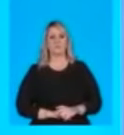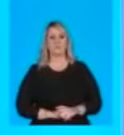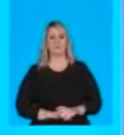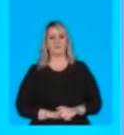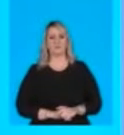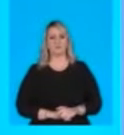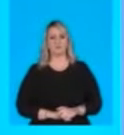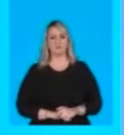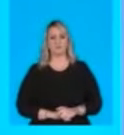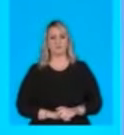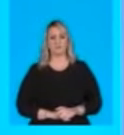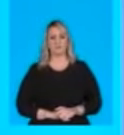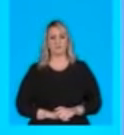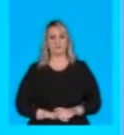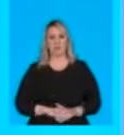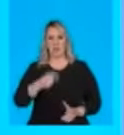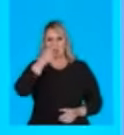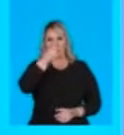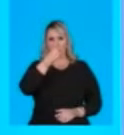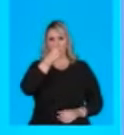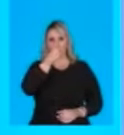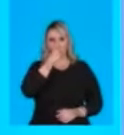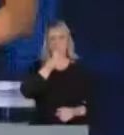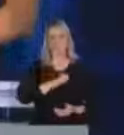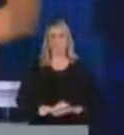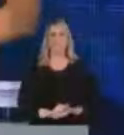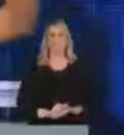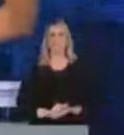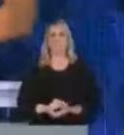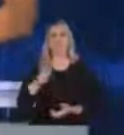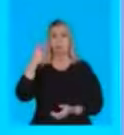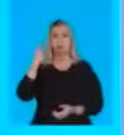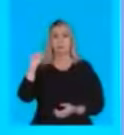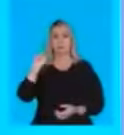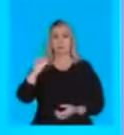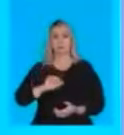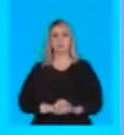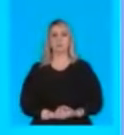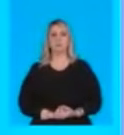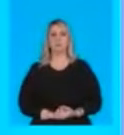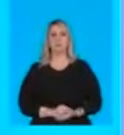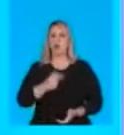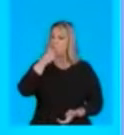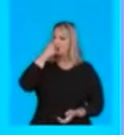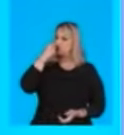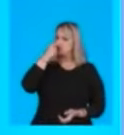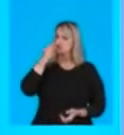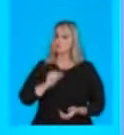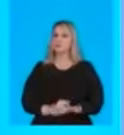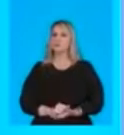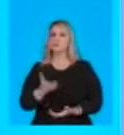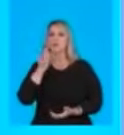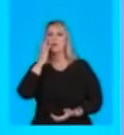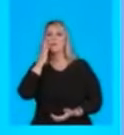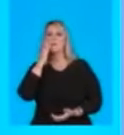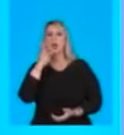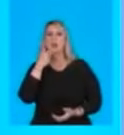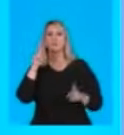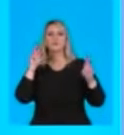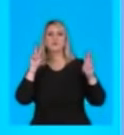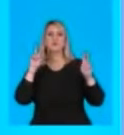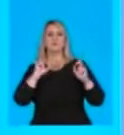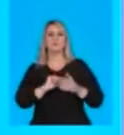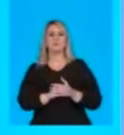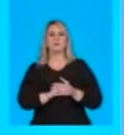é pro Ok o senhor tem 30 segundos eu qu que fasse um